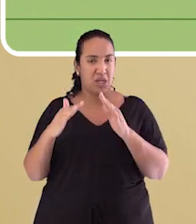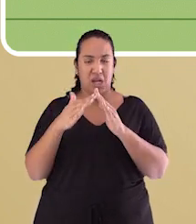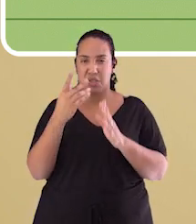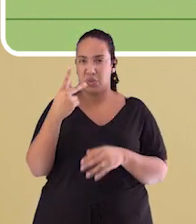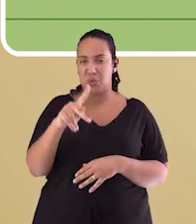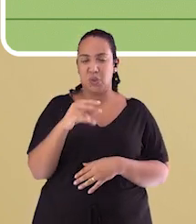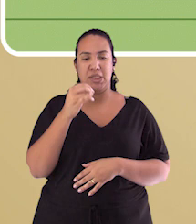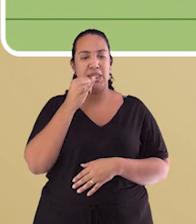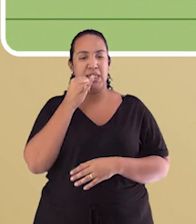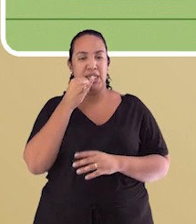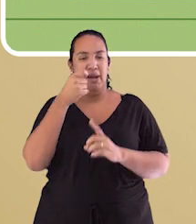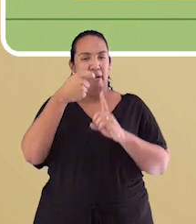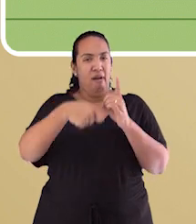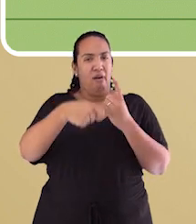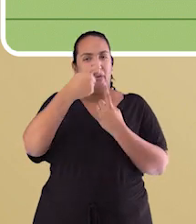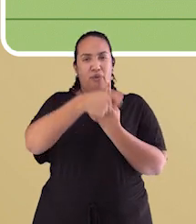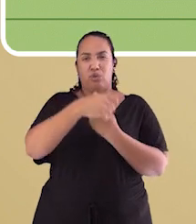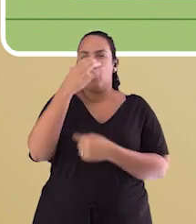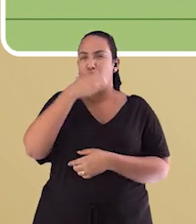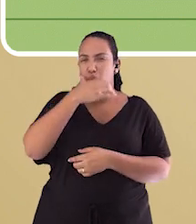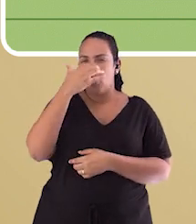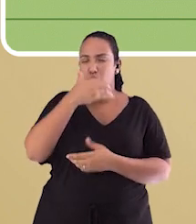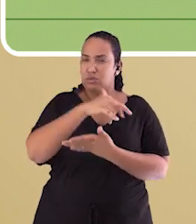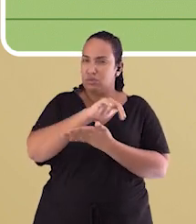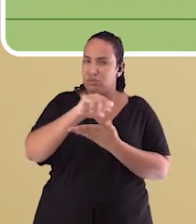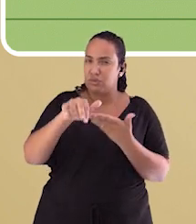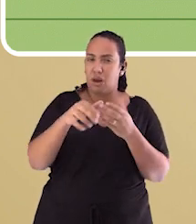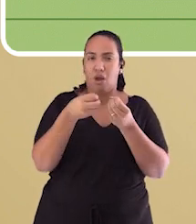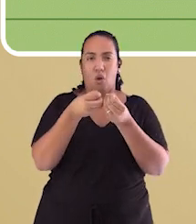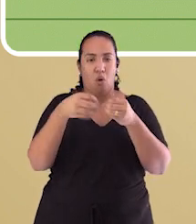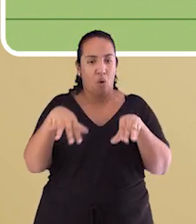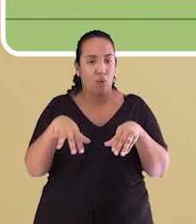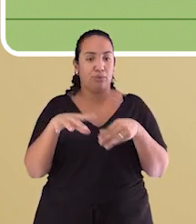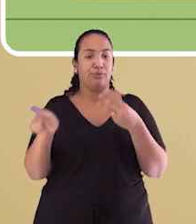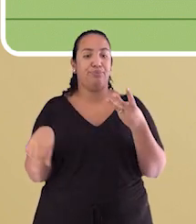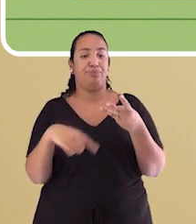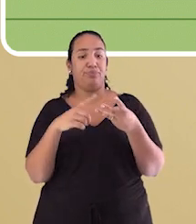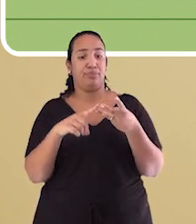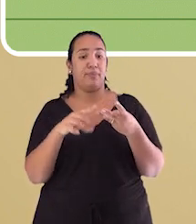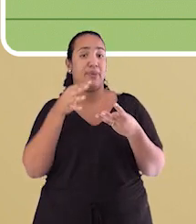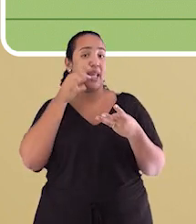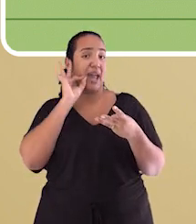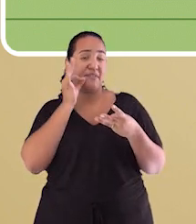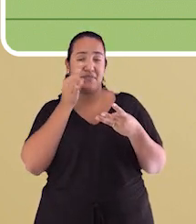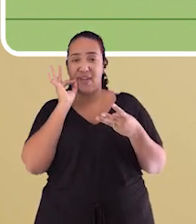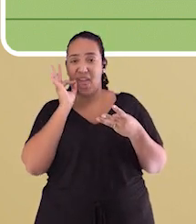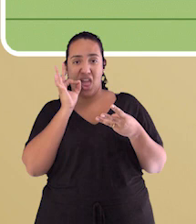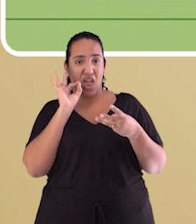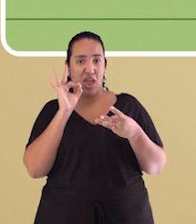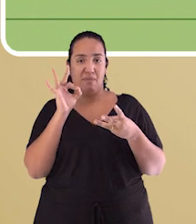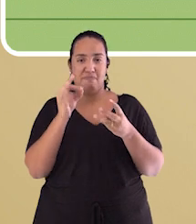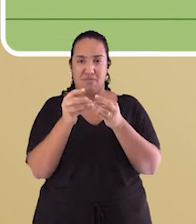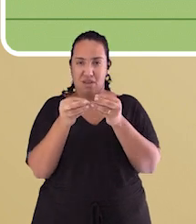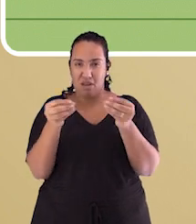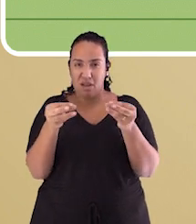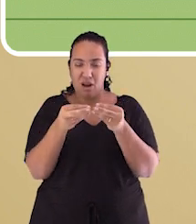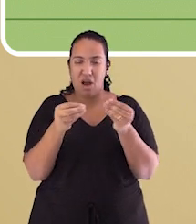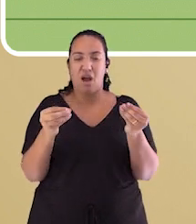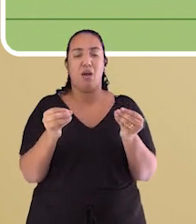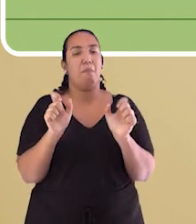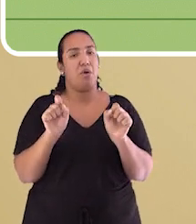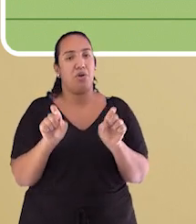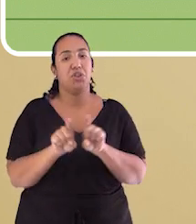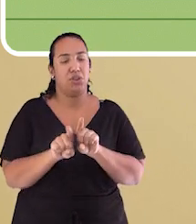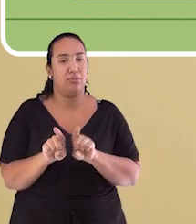sua casa, como cascas de frutas, verduras e ovos, borra de café, filtro de papel e papel